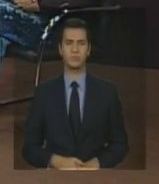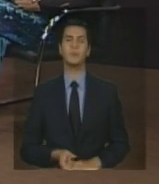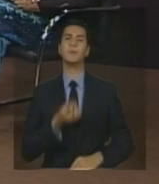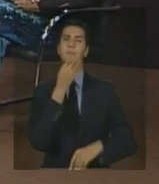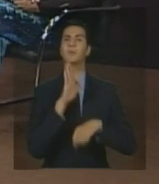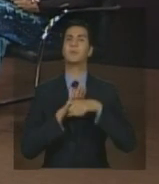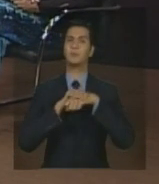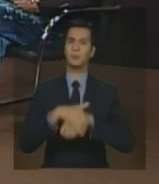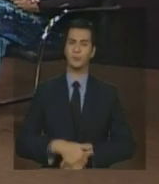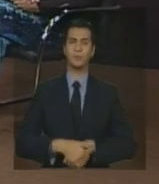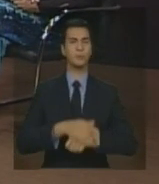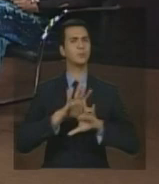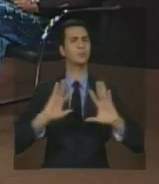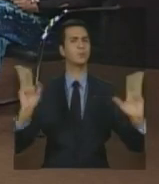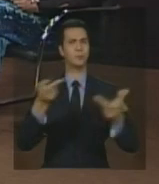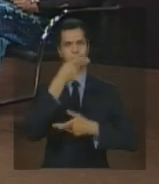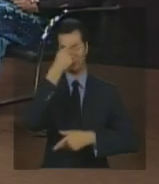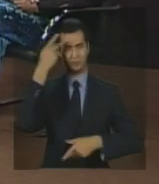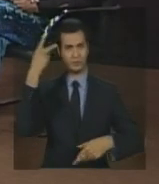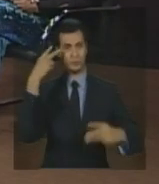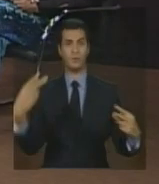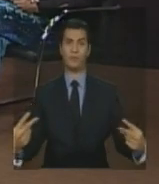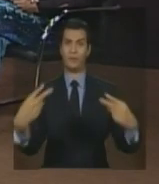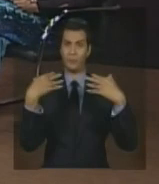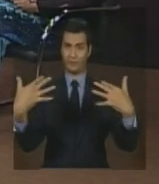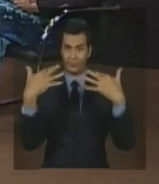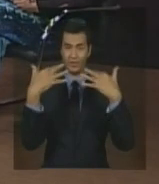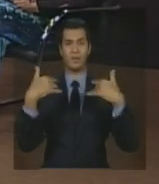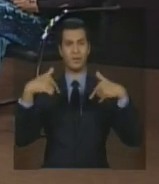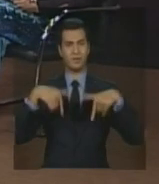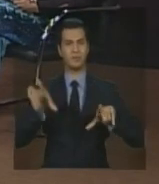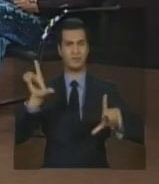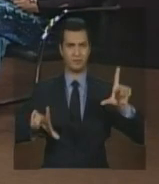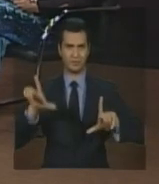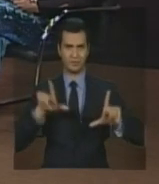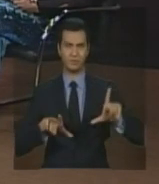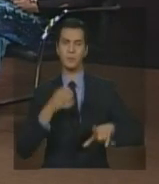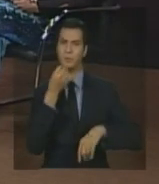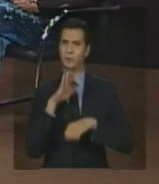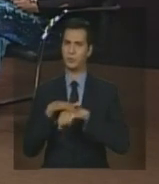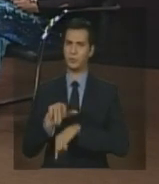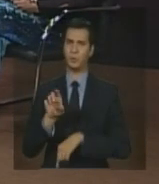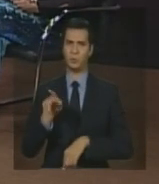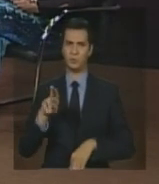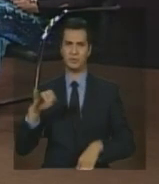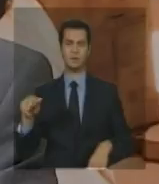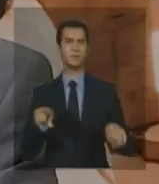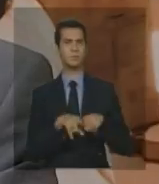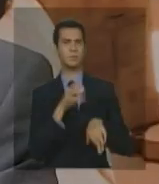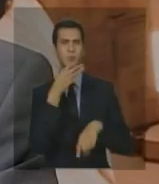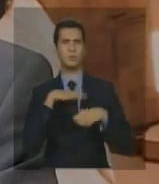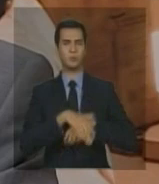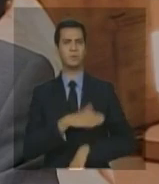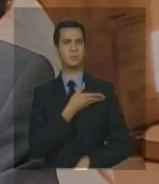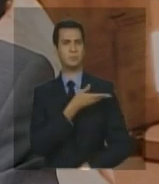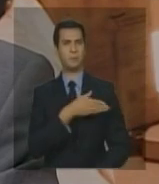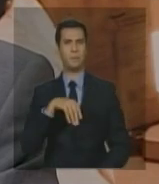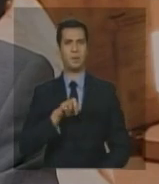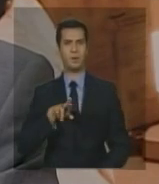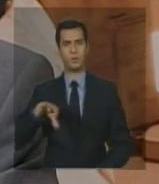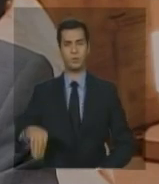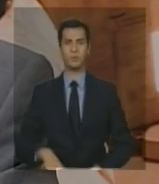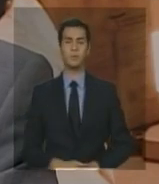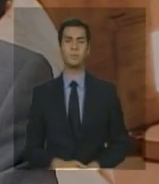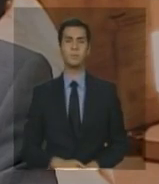por esse Brasil inteiro. Boa noite, Lúcia. Boa noite aqui, meu amigo Mário. Bem, na verdade, viver sem limites,